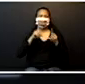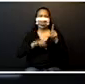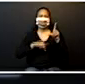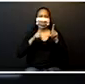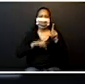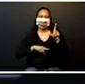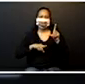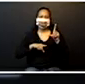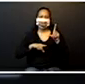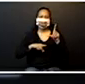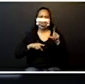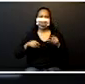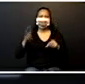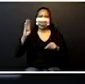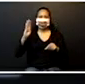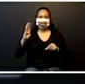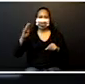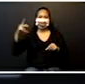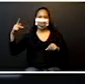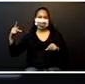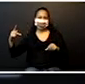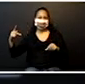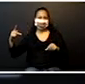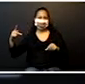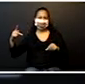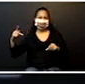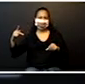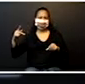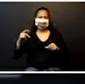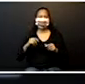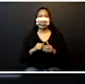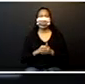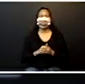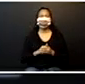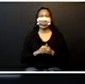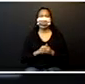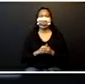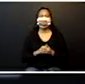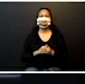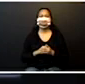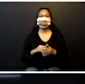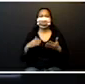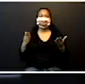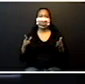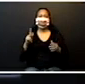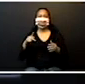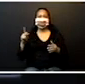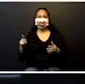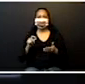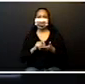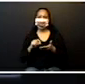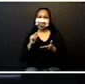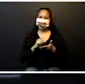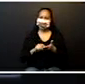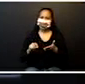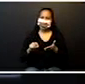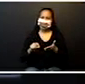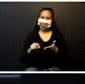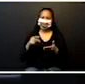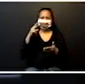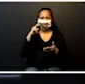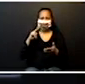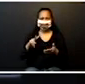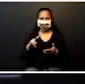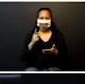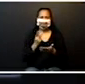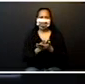bastante porque é um erro recorrente nas produções de texto. Quando os professores vão corrigir as produções de texto,